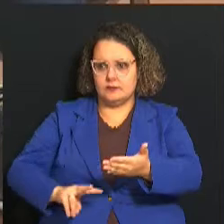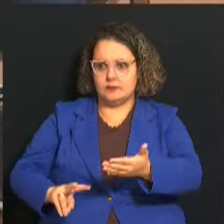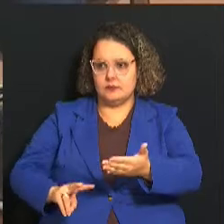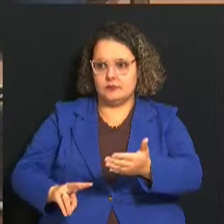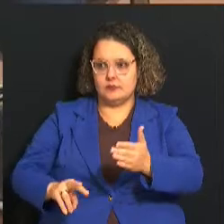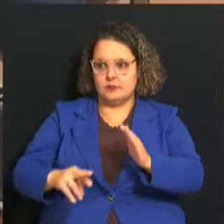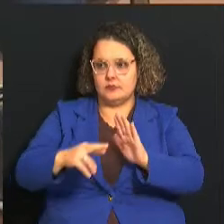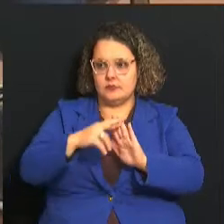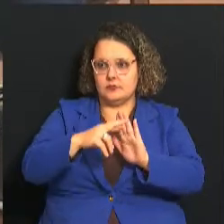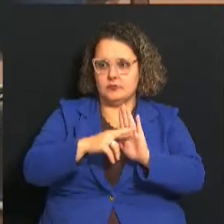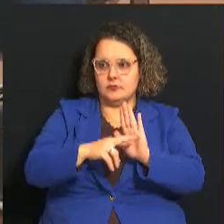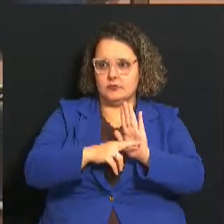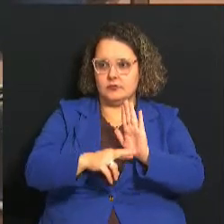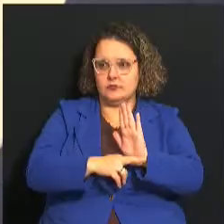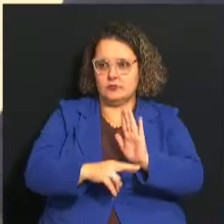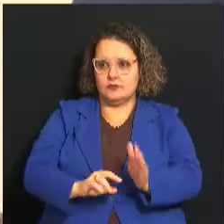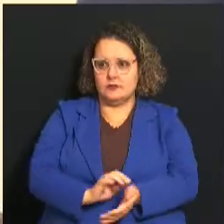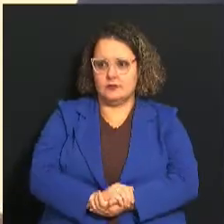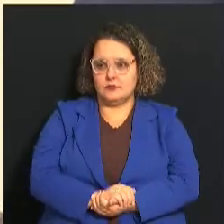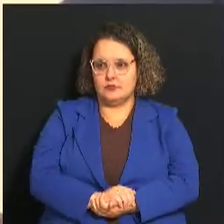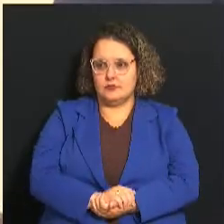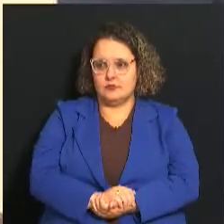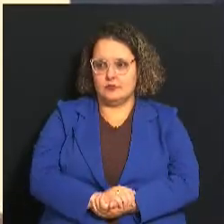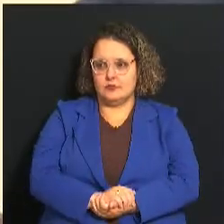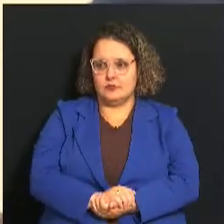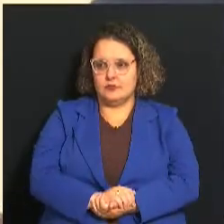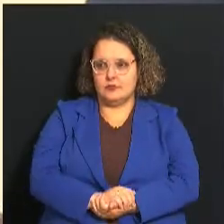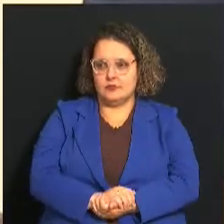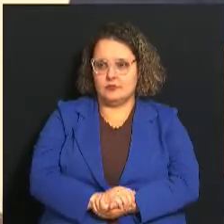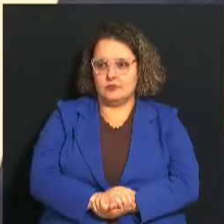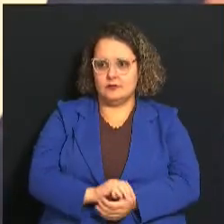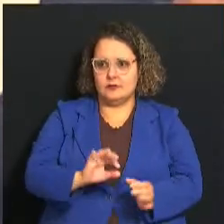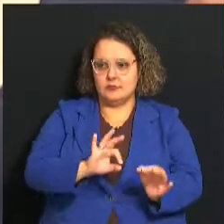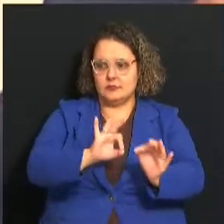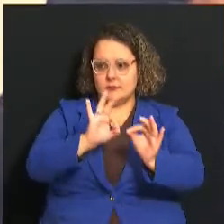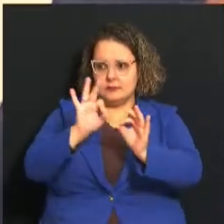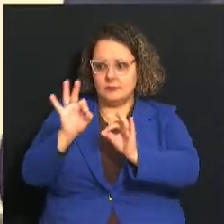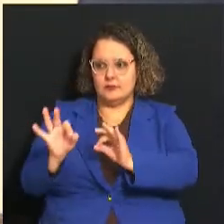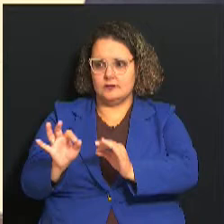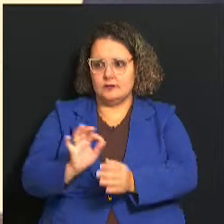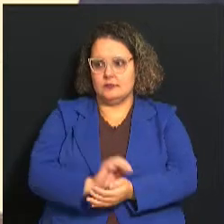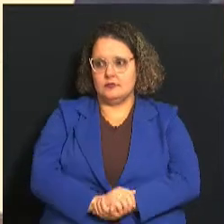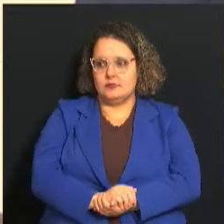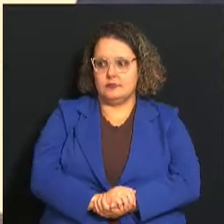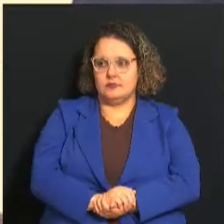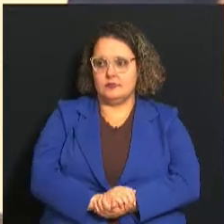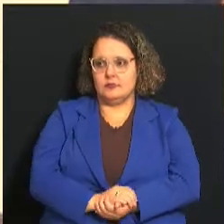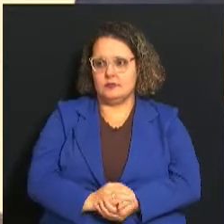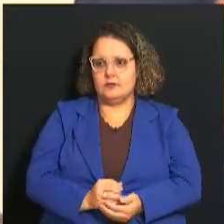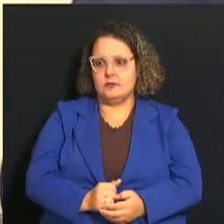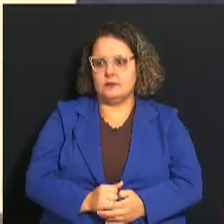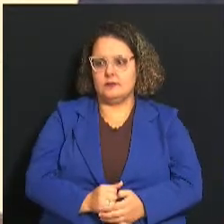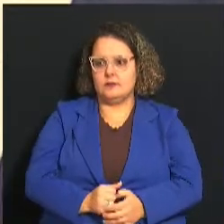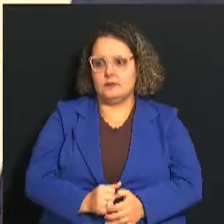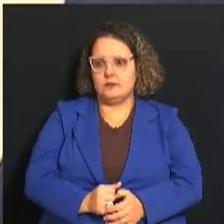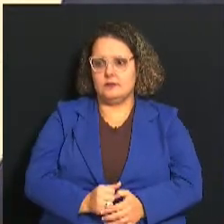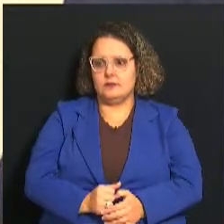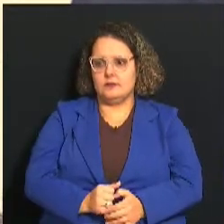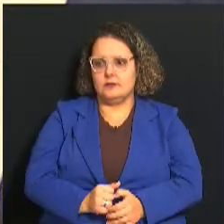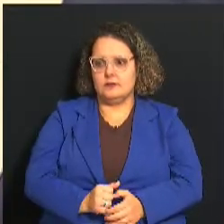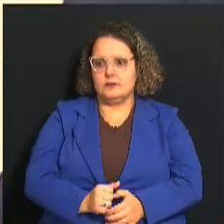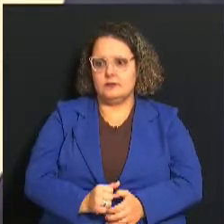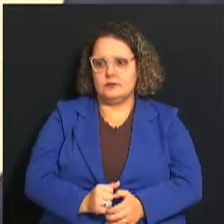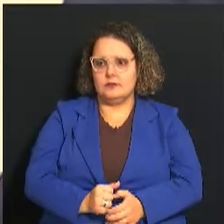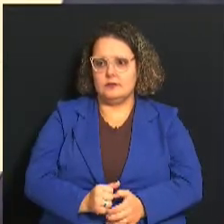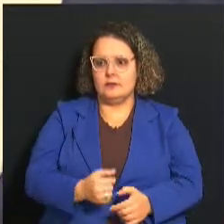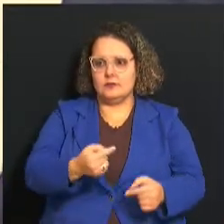regimento. A gente vai acompanhando, vocês vão pontuando aí aquilo que a gente deve